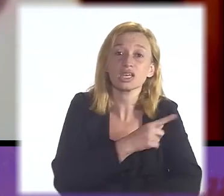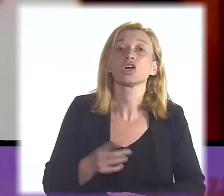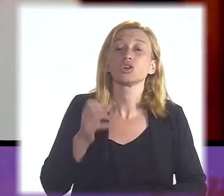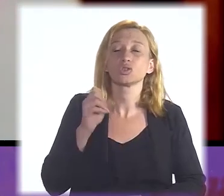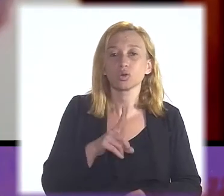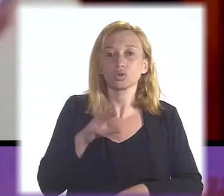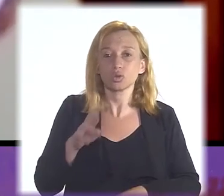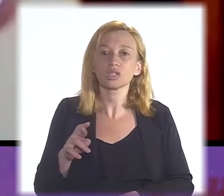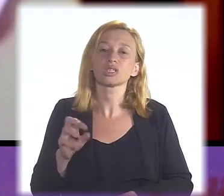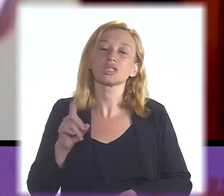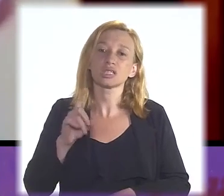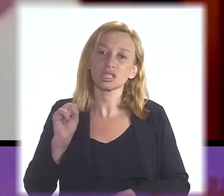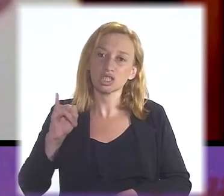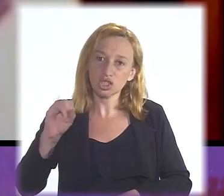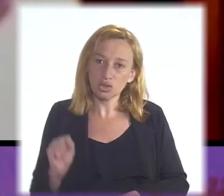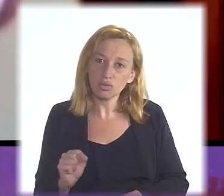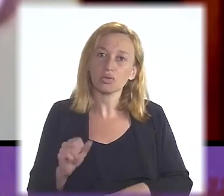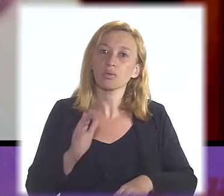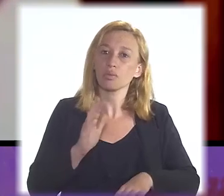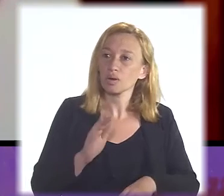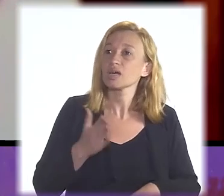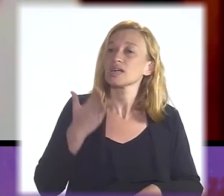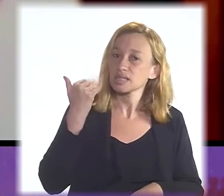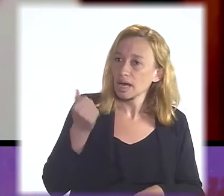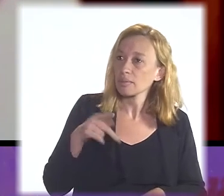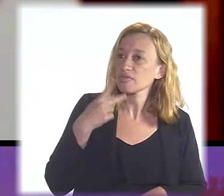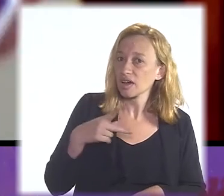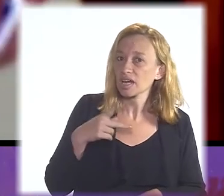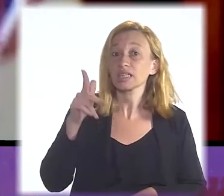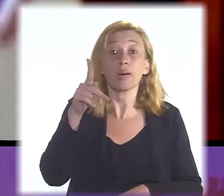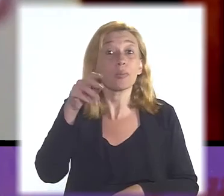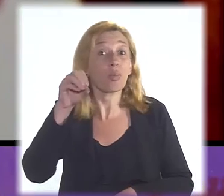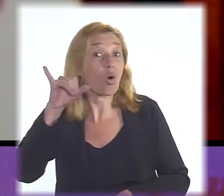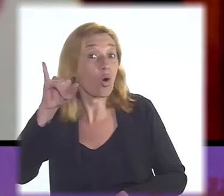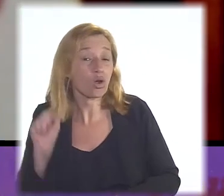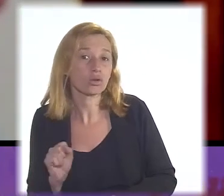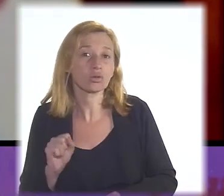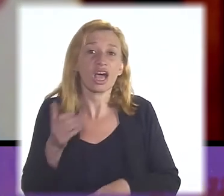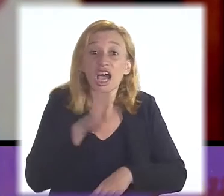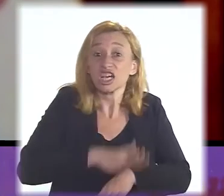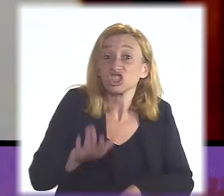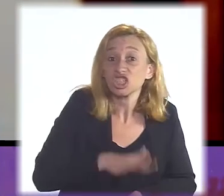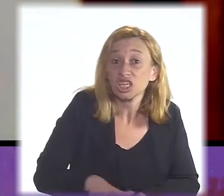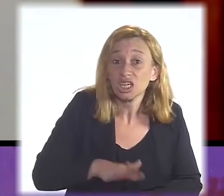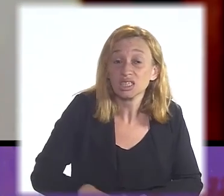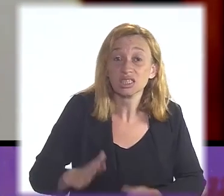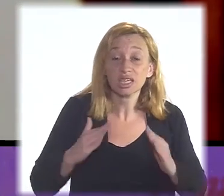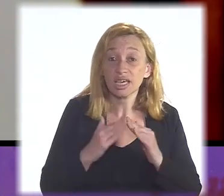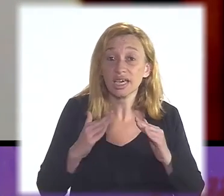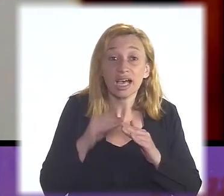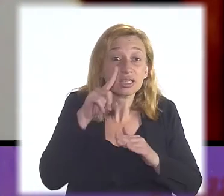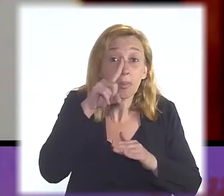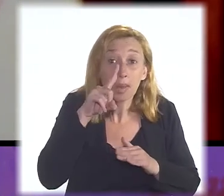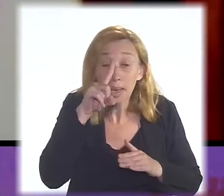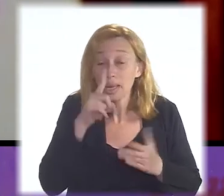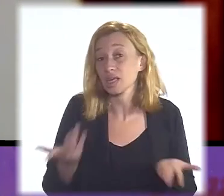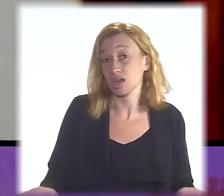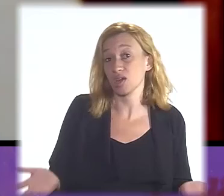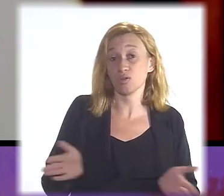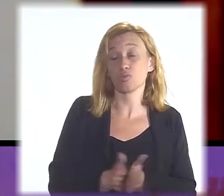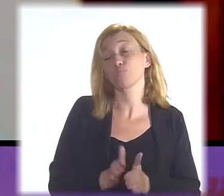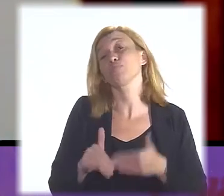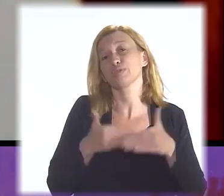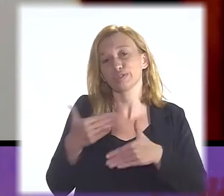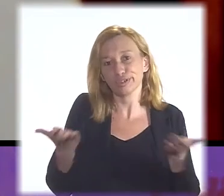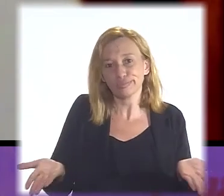vacina. Doutor Silvio, mais uma vez, é a autoridade aqui, pode falar da polio. Tem gente colocando as crianças em casa em risco